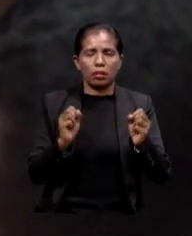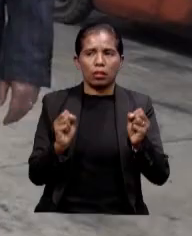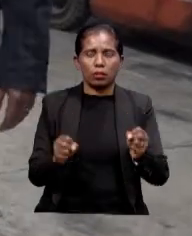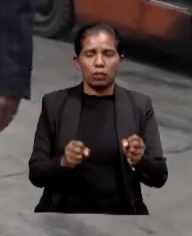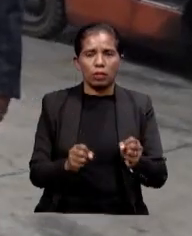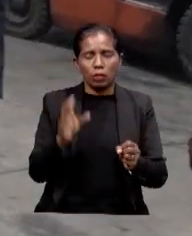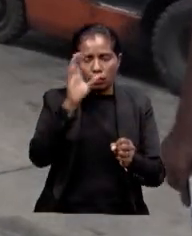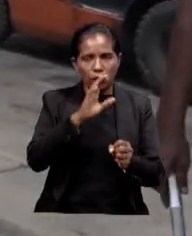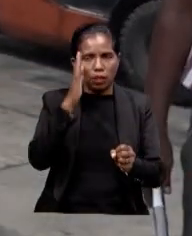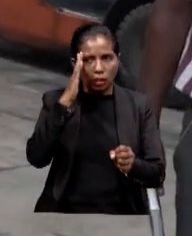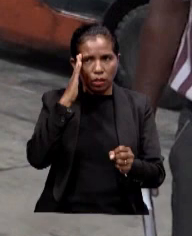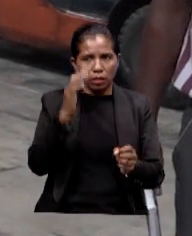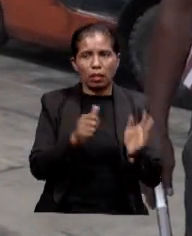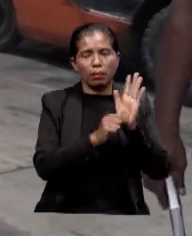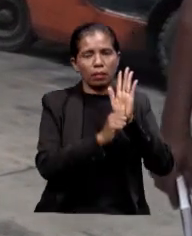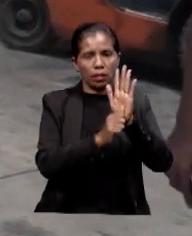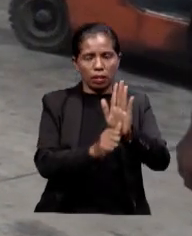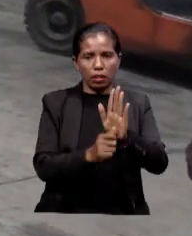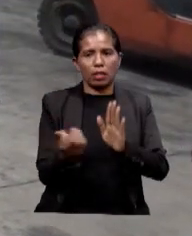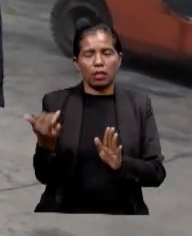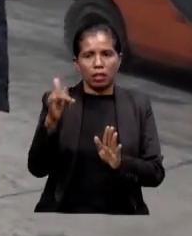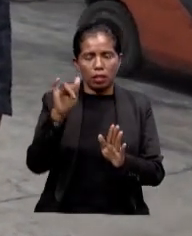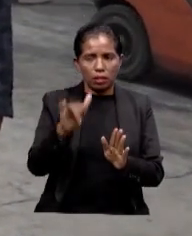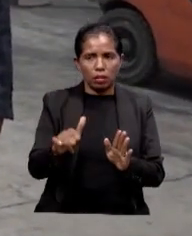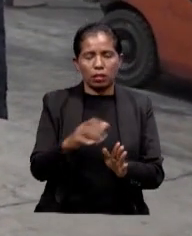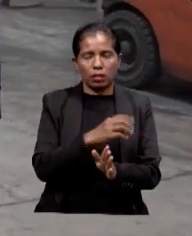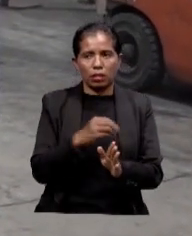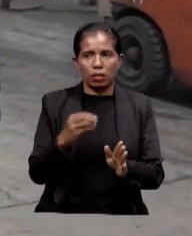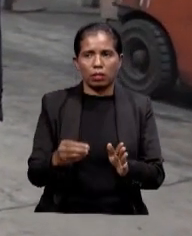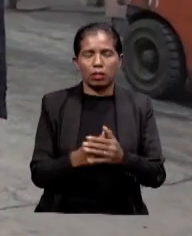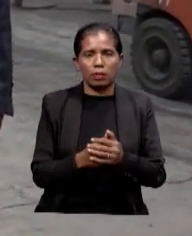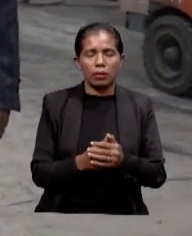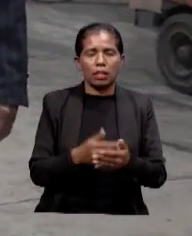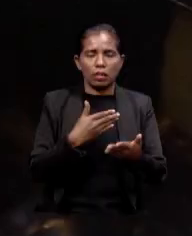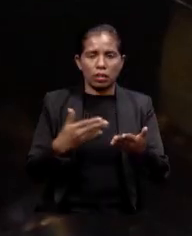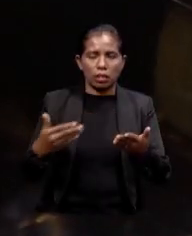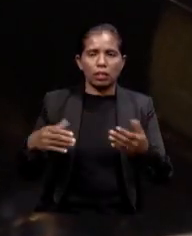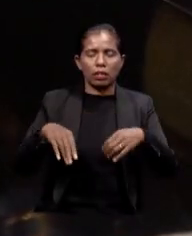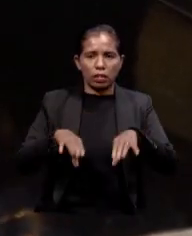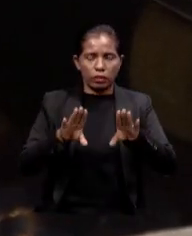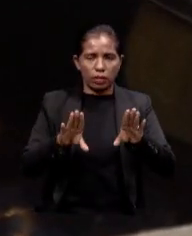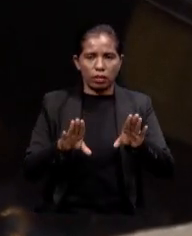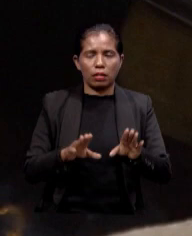Sira, a tomar apresenta Sirania, autodefesa ba infração nebe Sira comete.